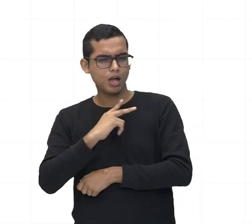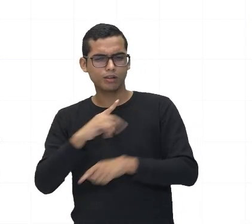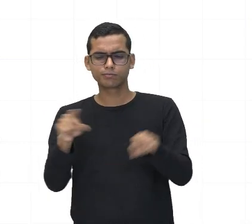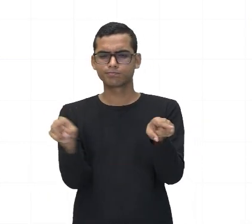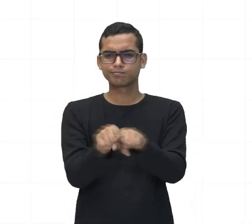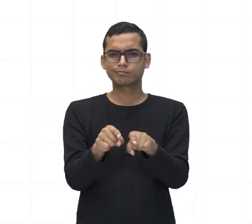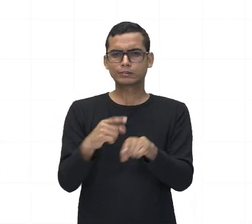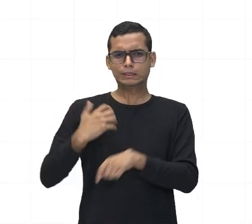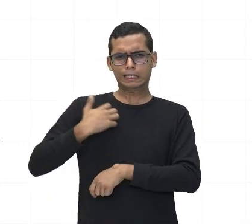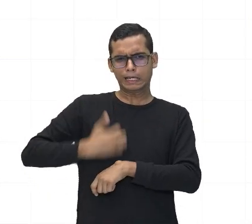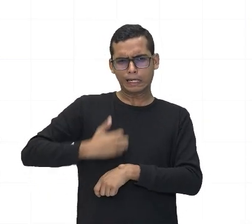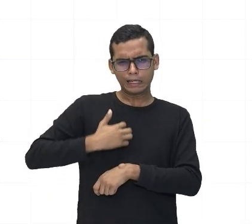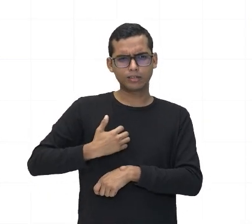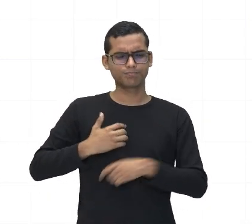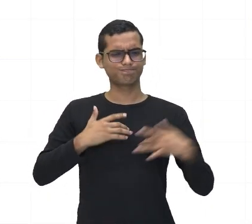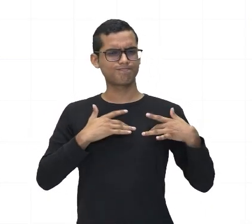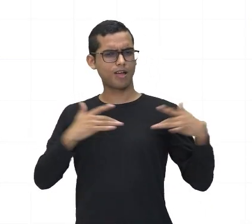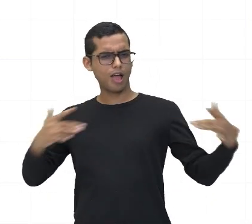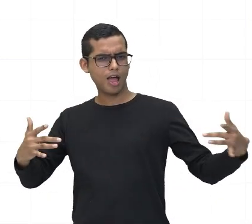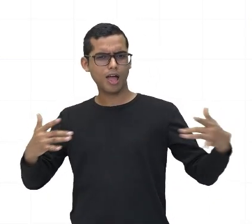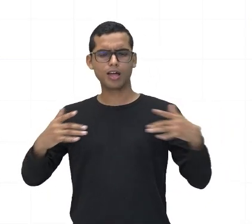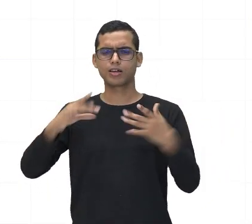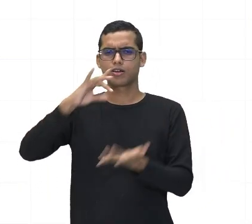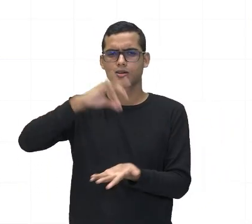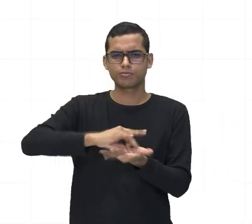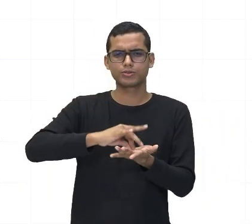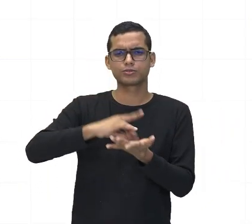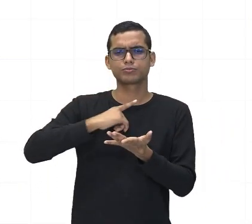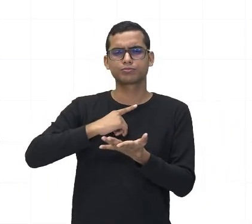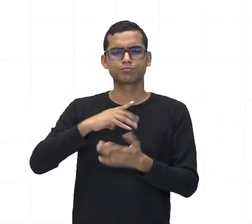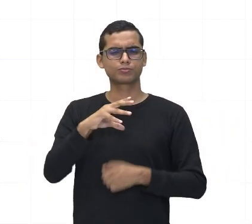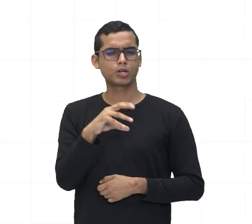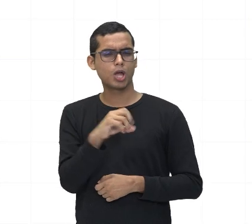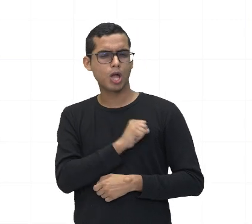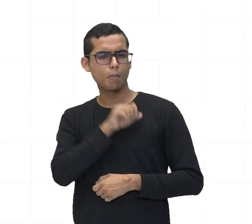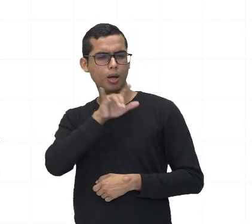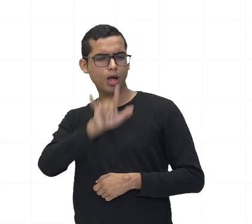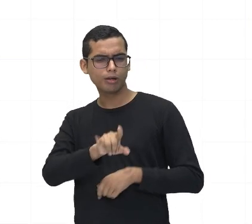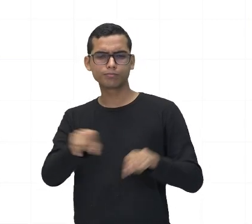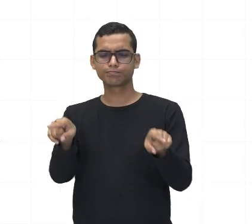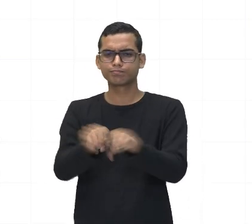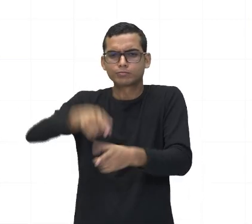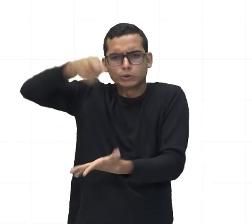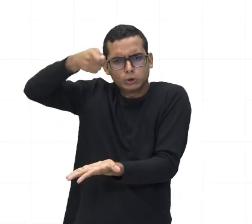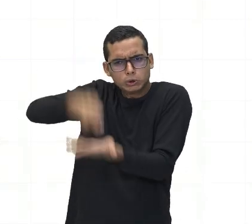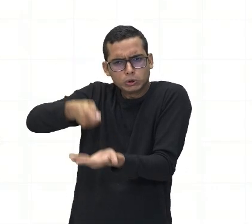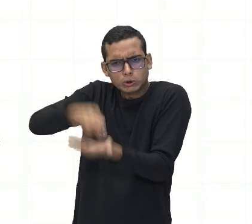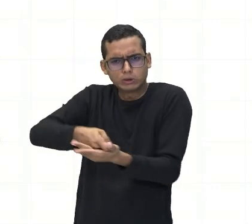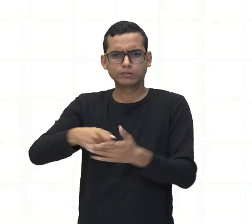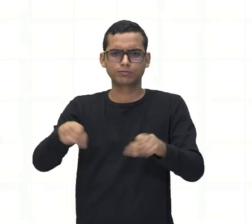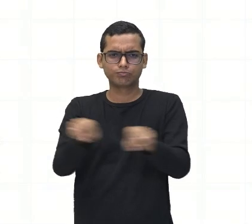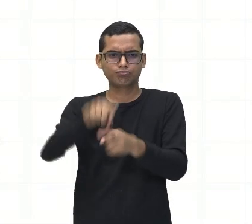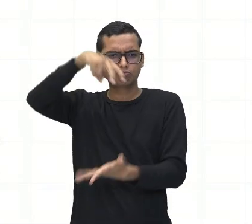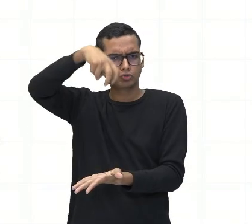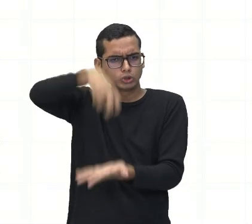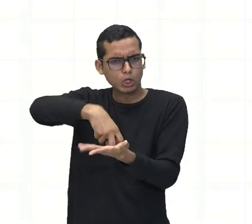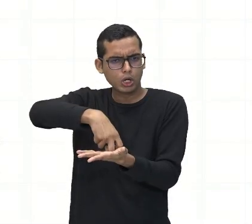misericordioso, amante, exigente, punitivo nas religiões